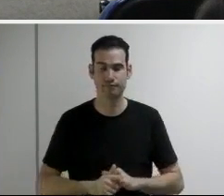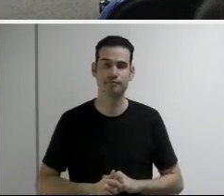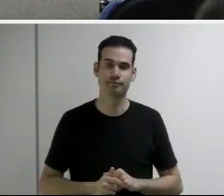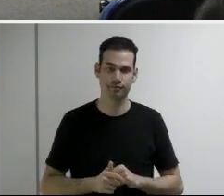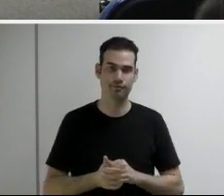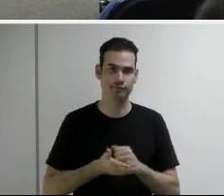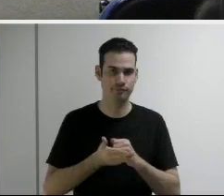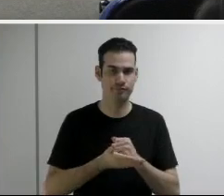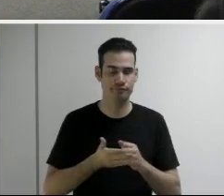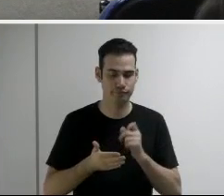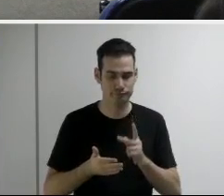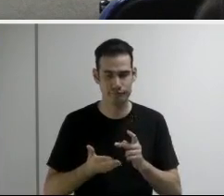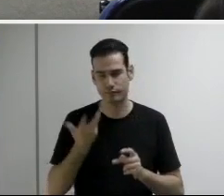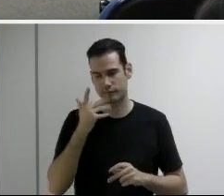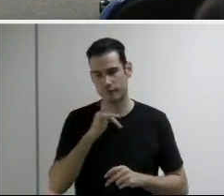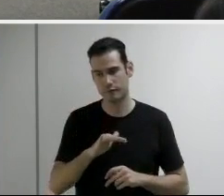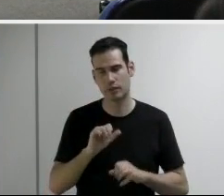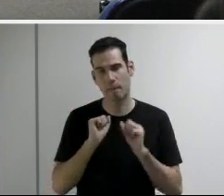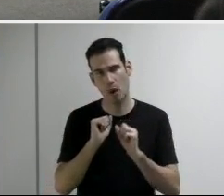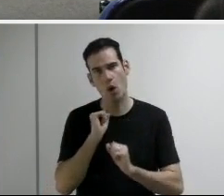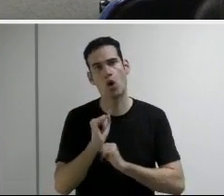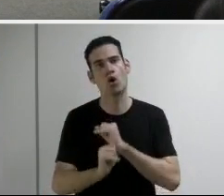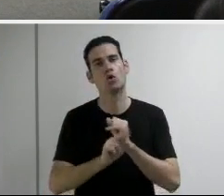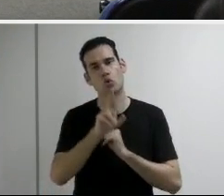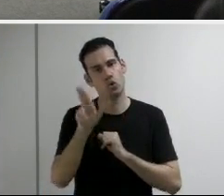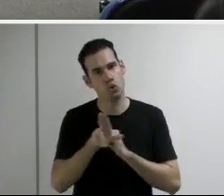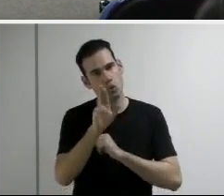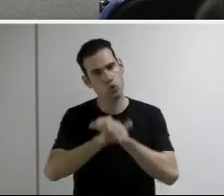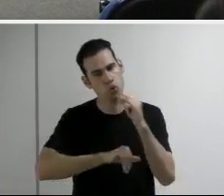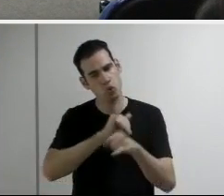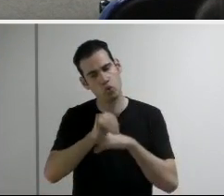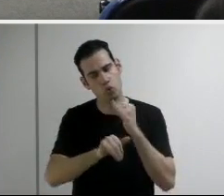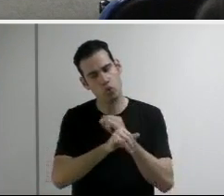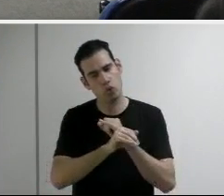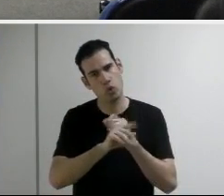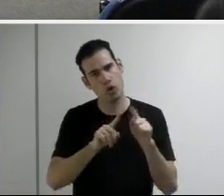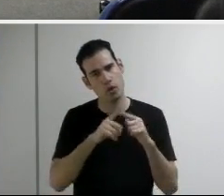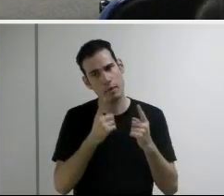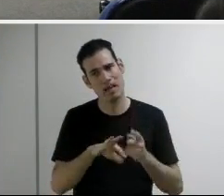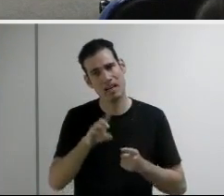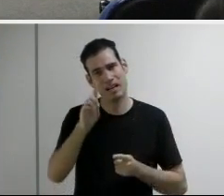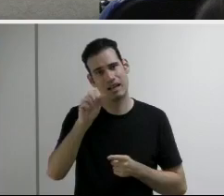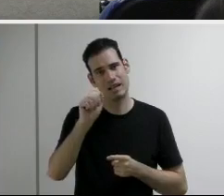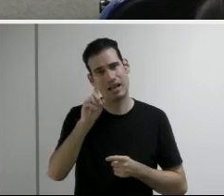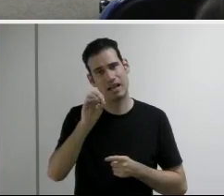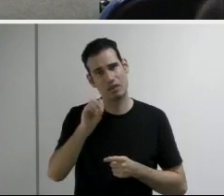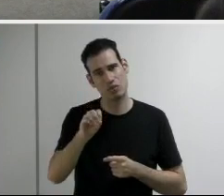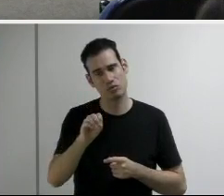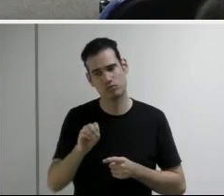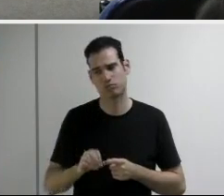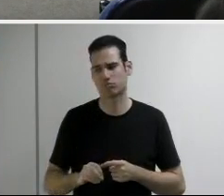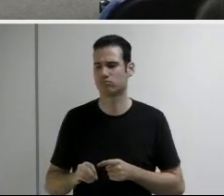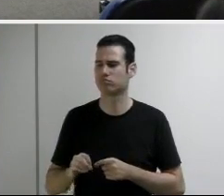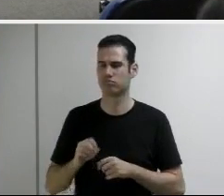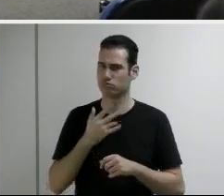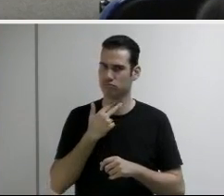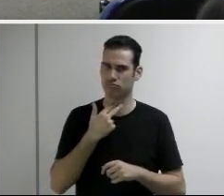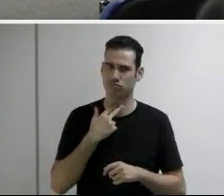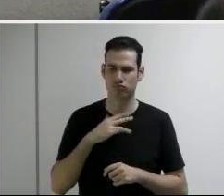A ideia é que criança possa usar a internet, mas de preferência que não sejam coletados dados dela. Com relação aos dados